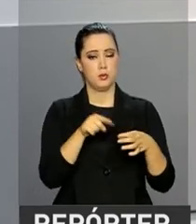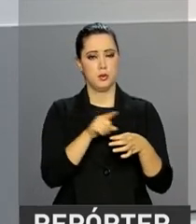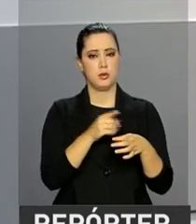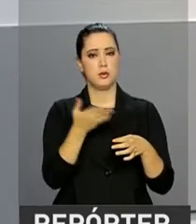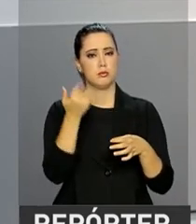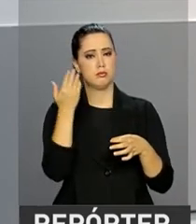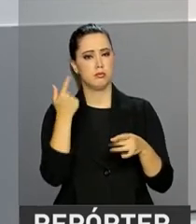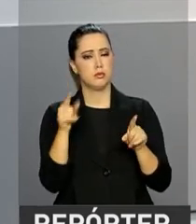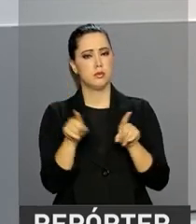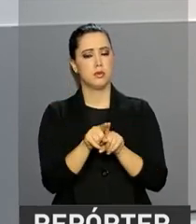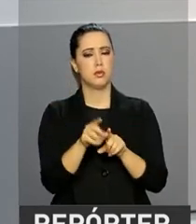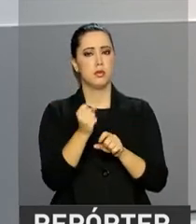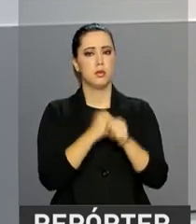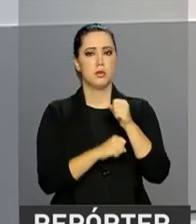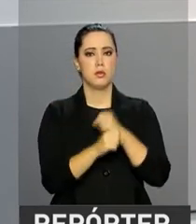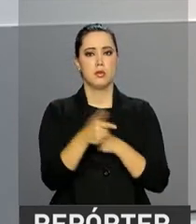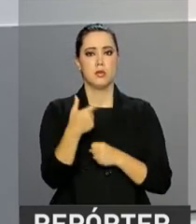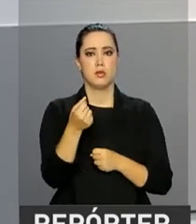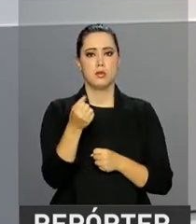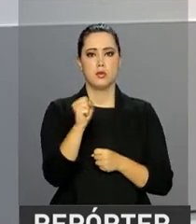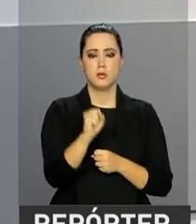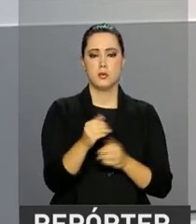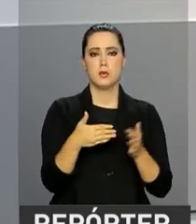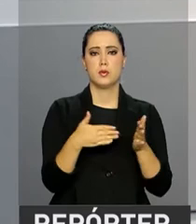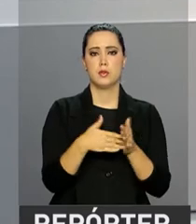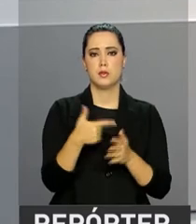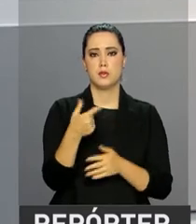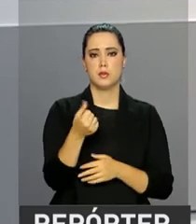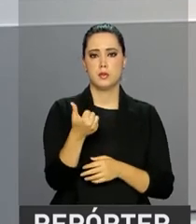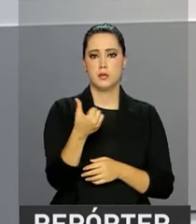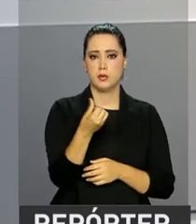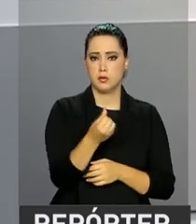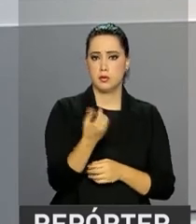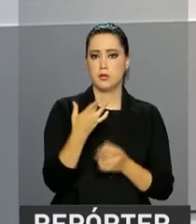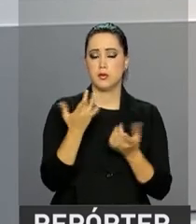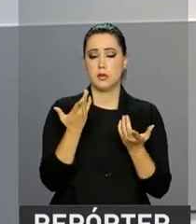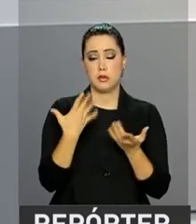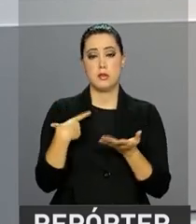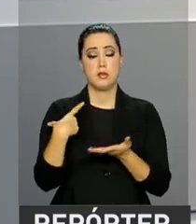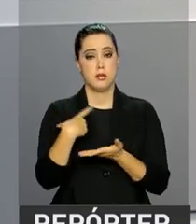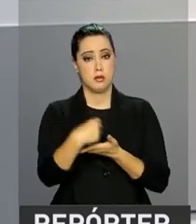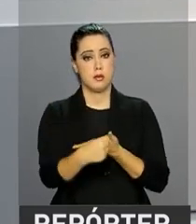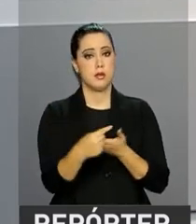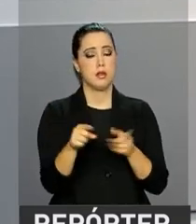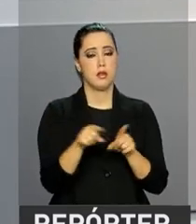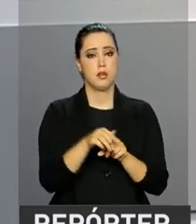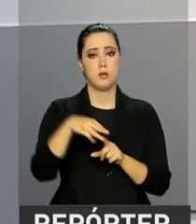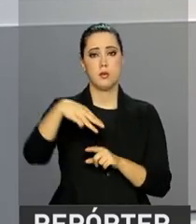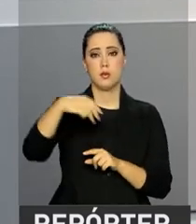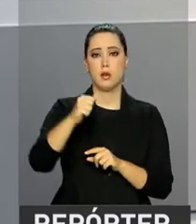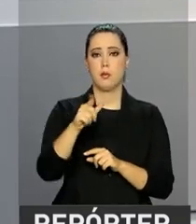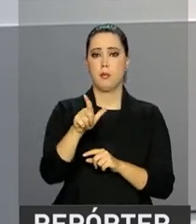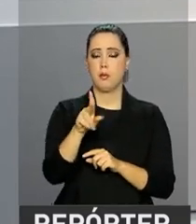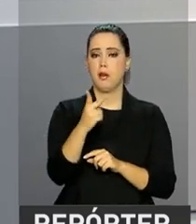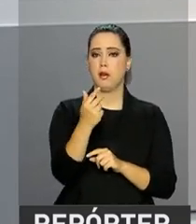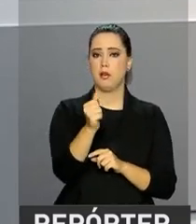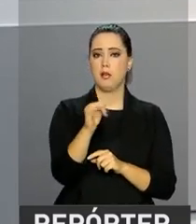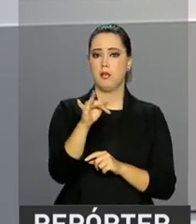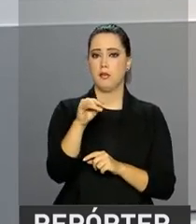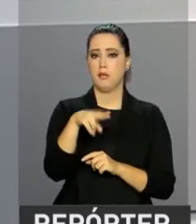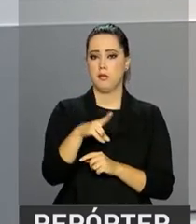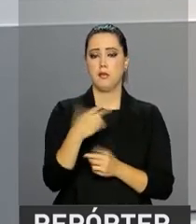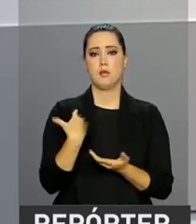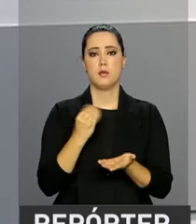dos exercícios de 2008 a 2010 16 que deixarão a malha fina o crédito bancário será realizado no dia